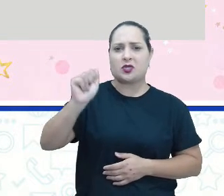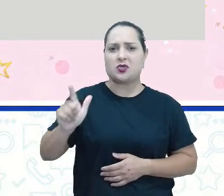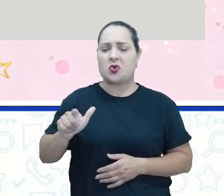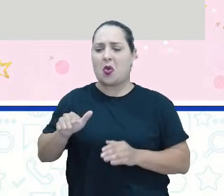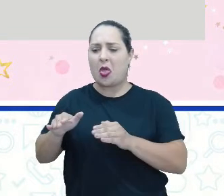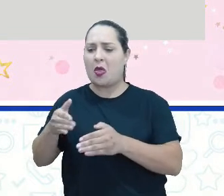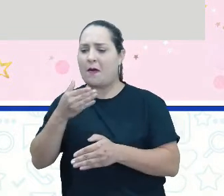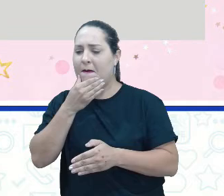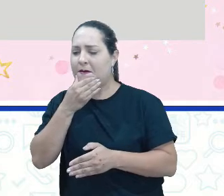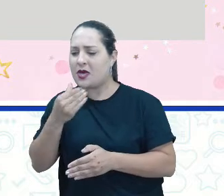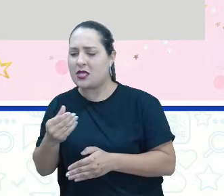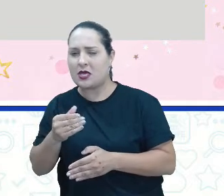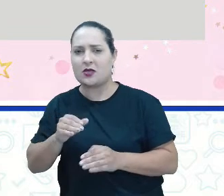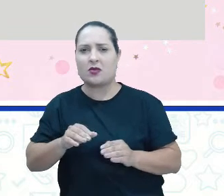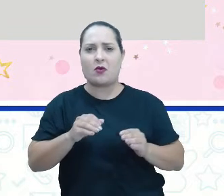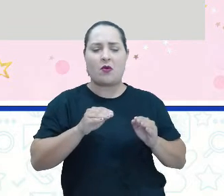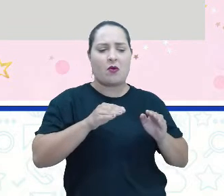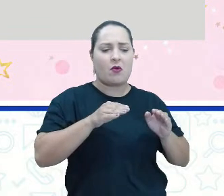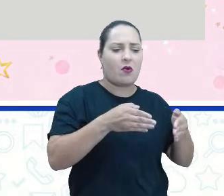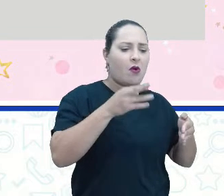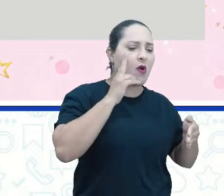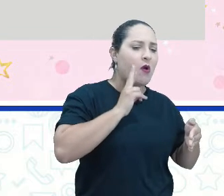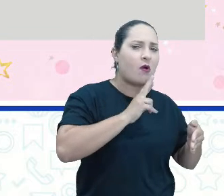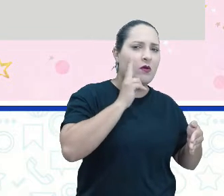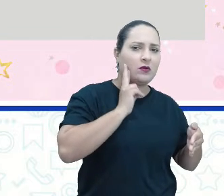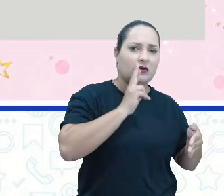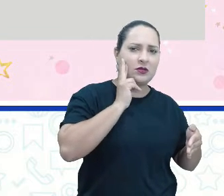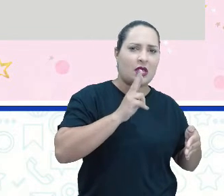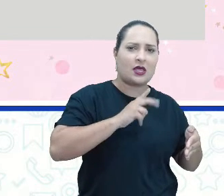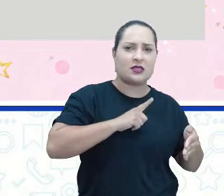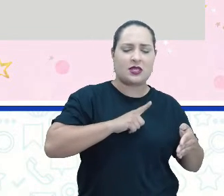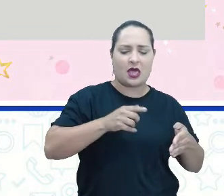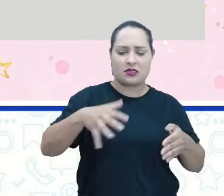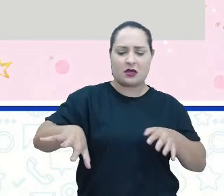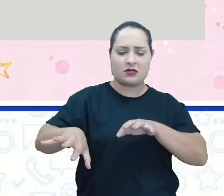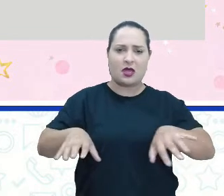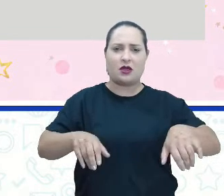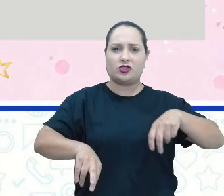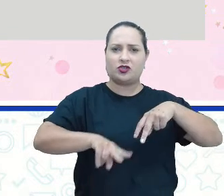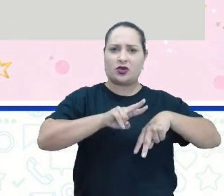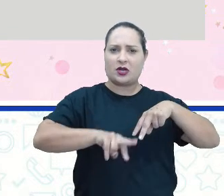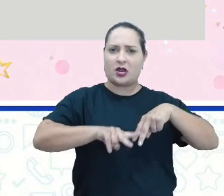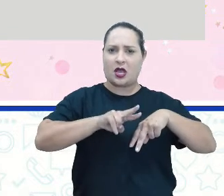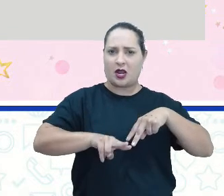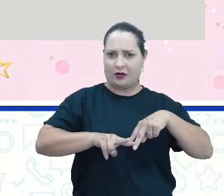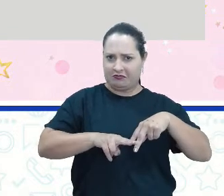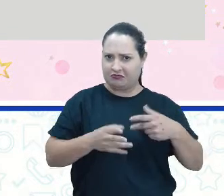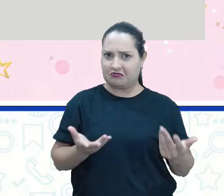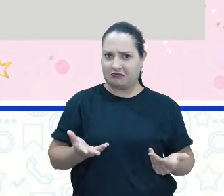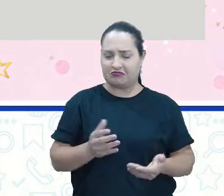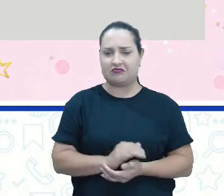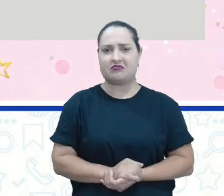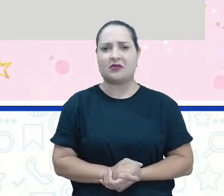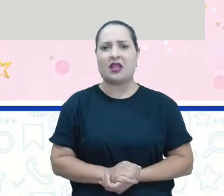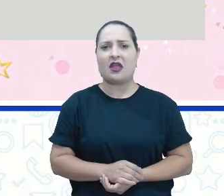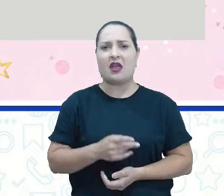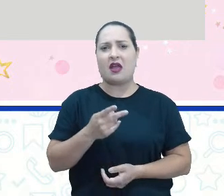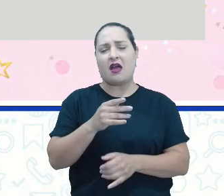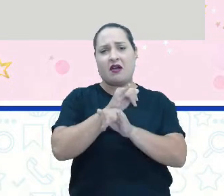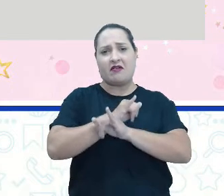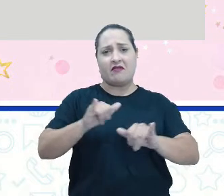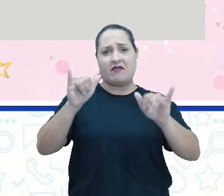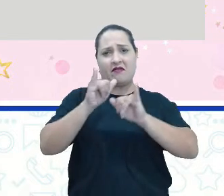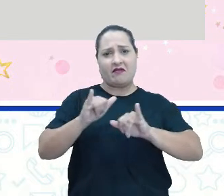a publicidade segrega os gêneros em qualidades atribuídas somente a um ou outro. Ou seja, o discurso